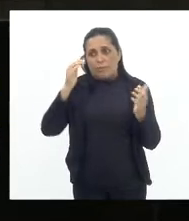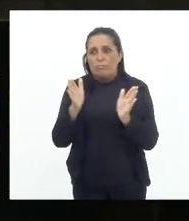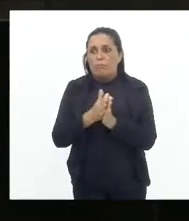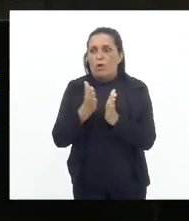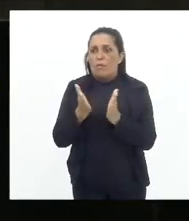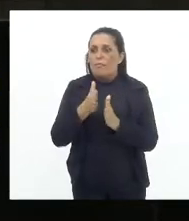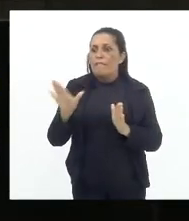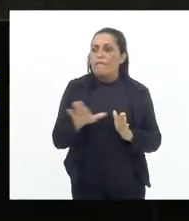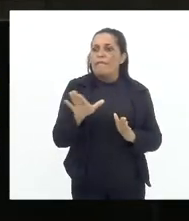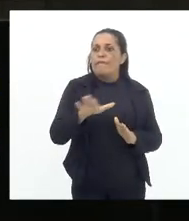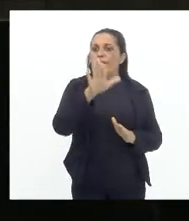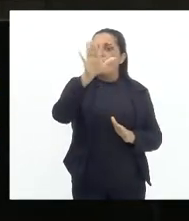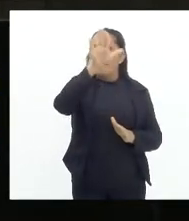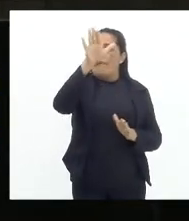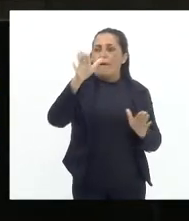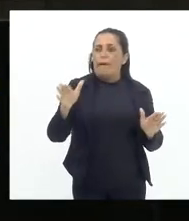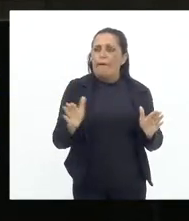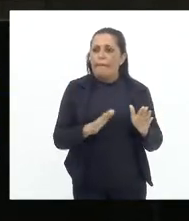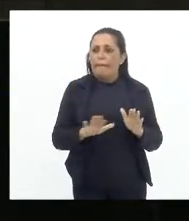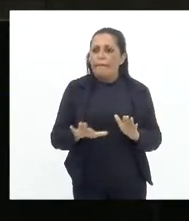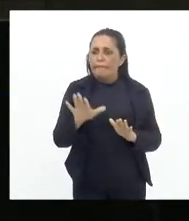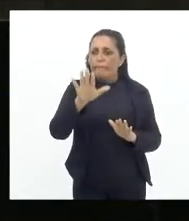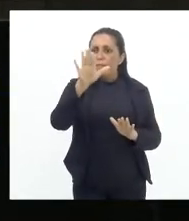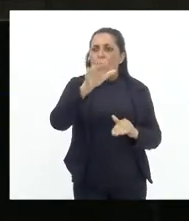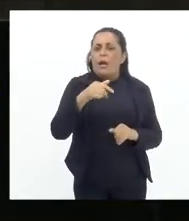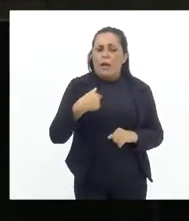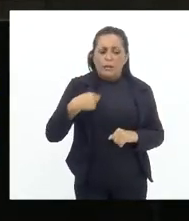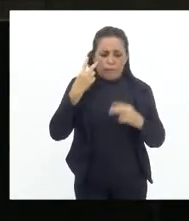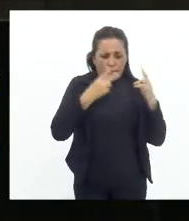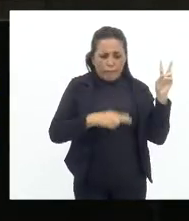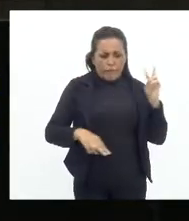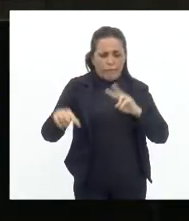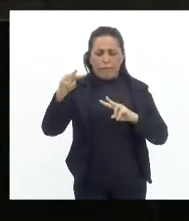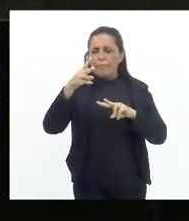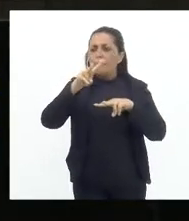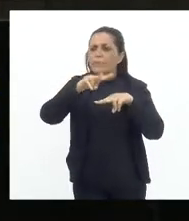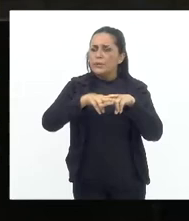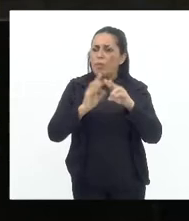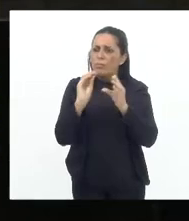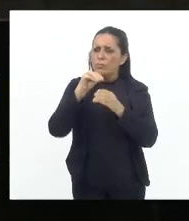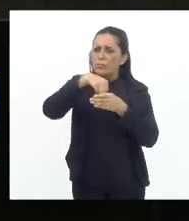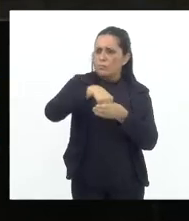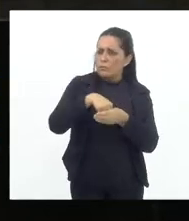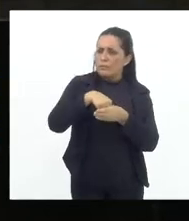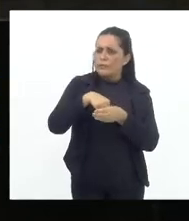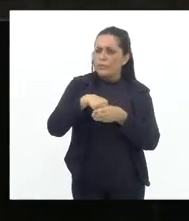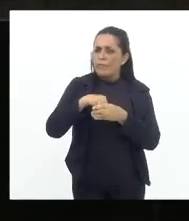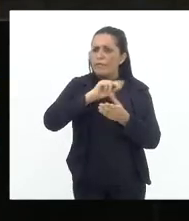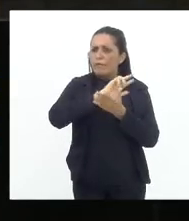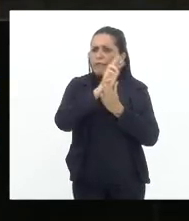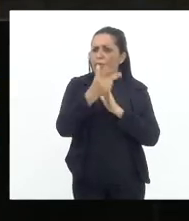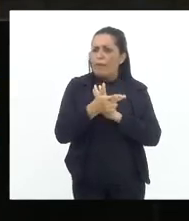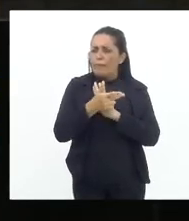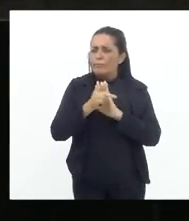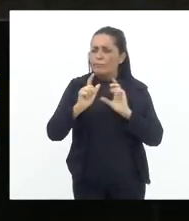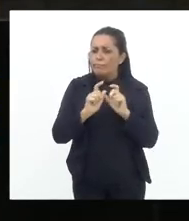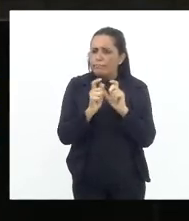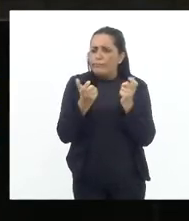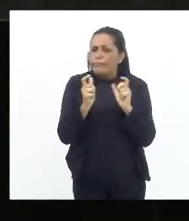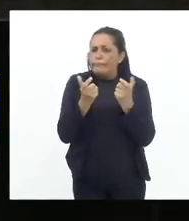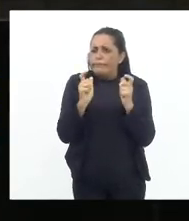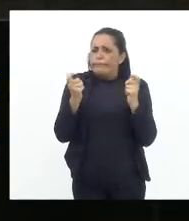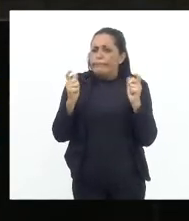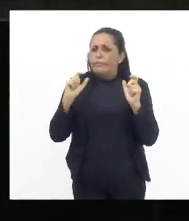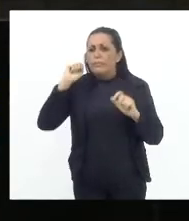de favela de Periferia quando a gente olha seu presidente no car se o número de pessoas negras que se quer